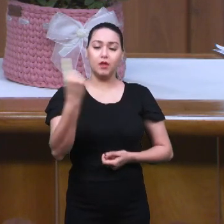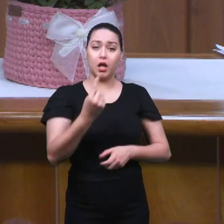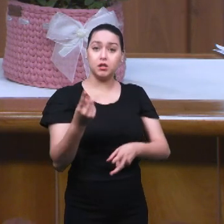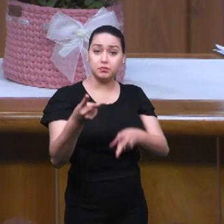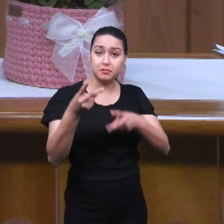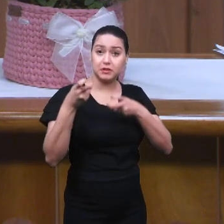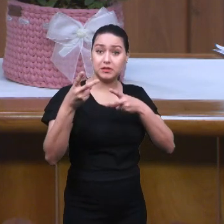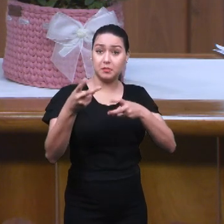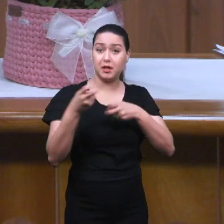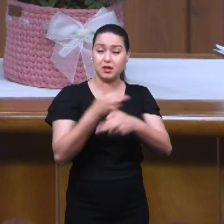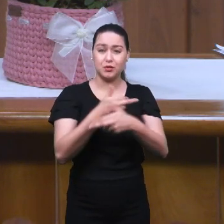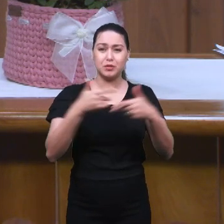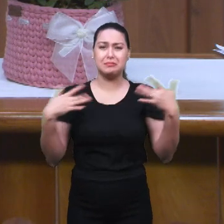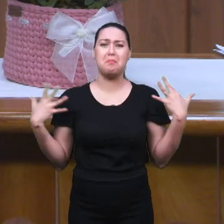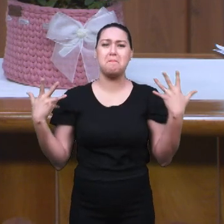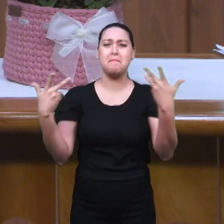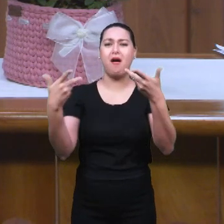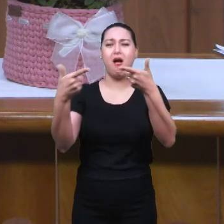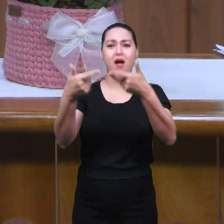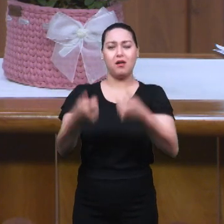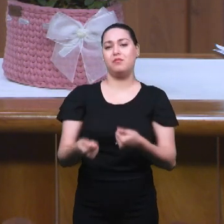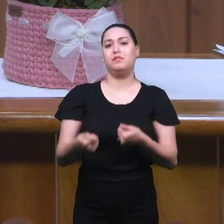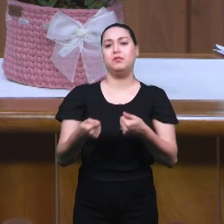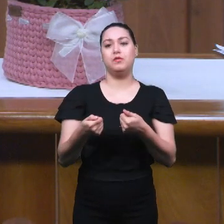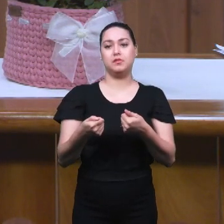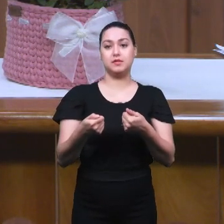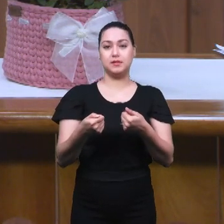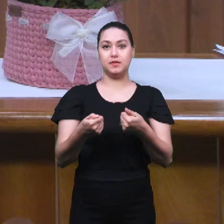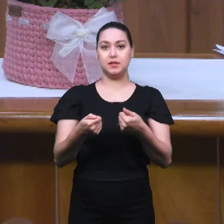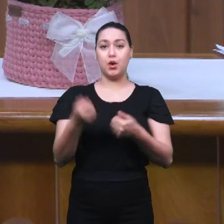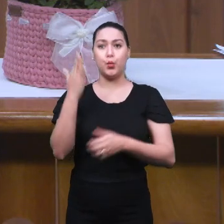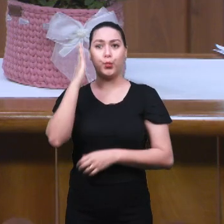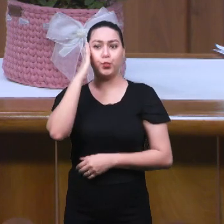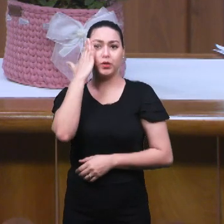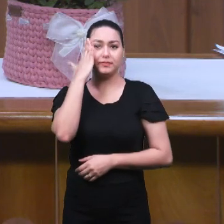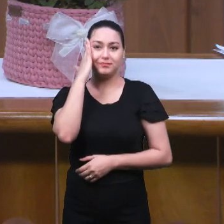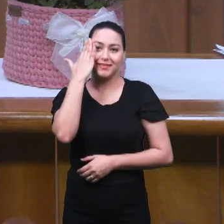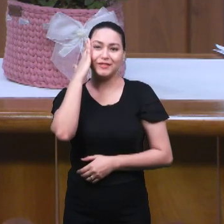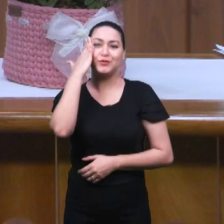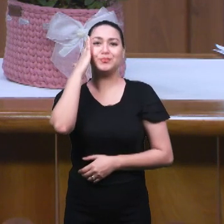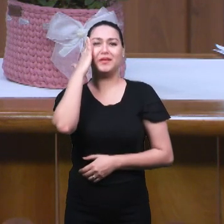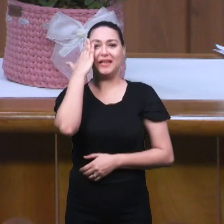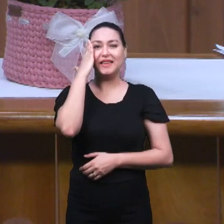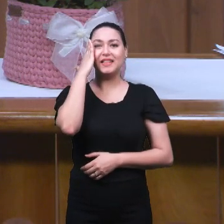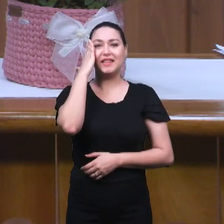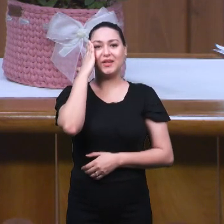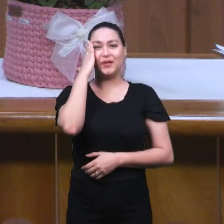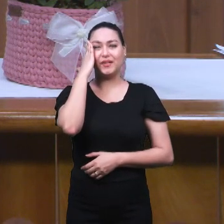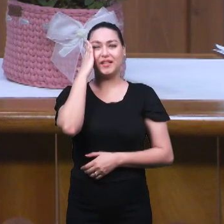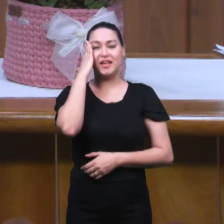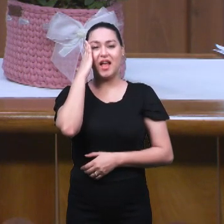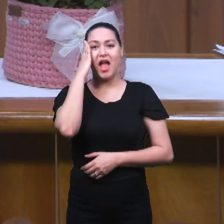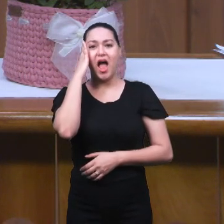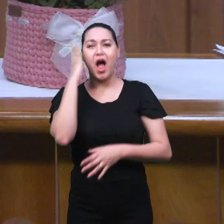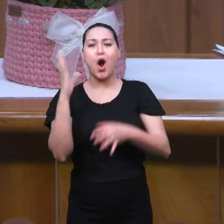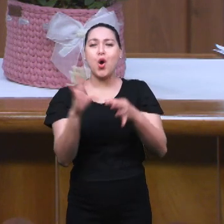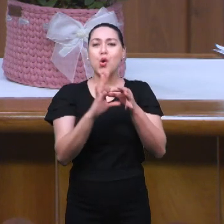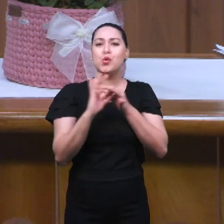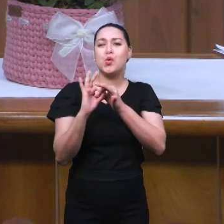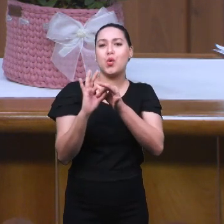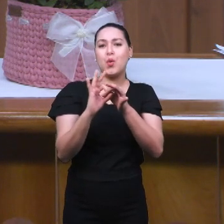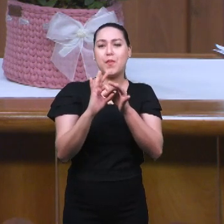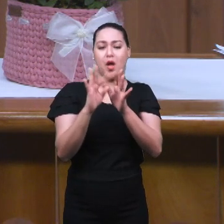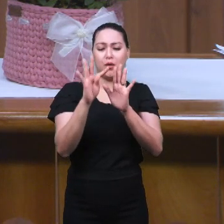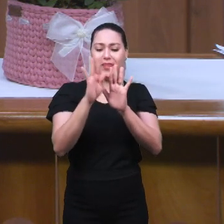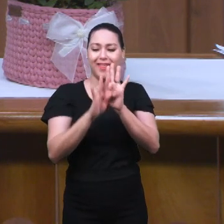é extraordinário, é o entendimento, o entrosamento dos